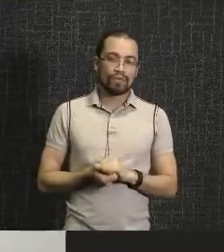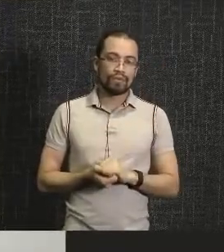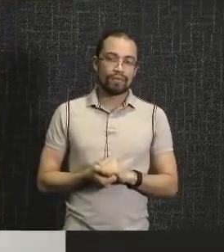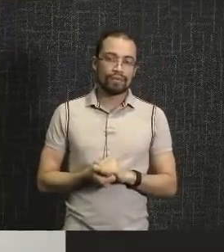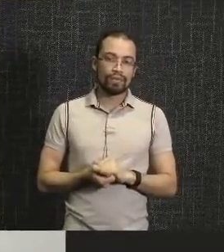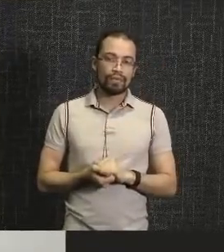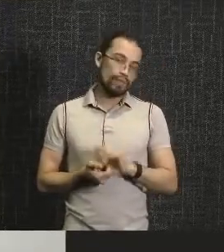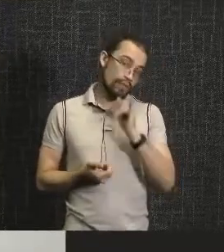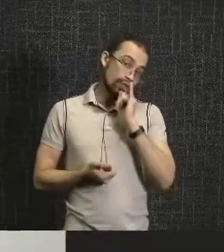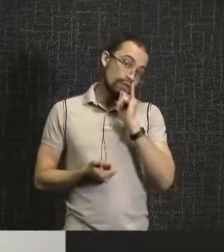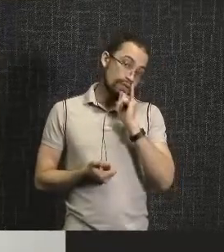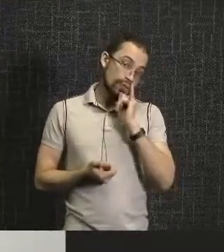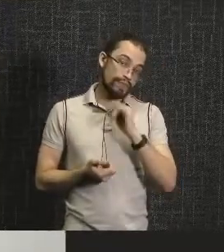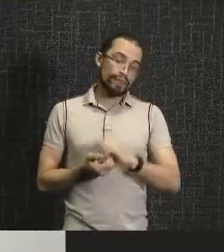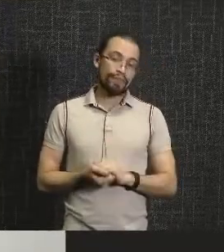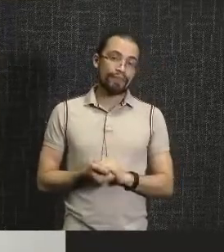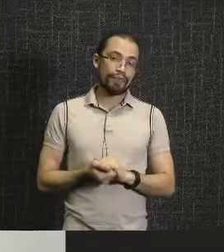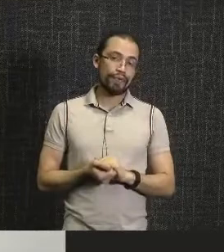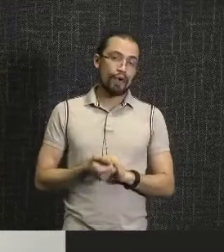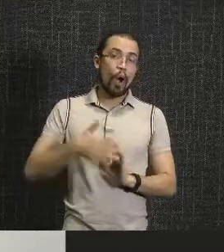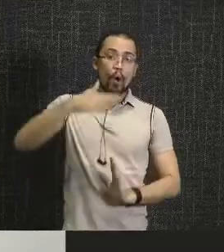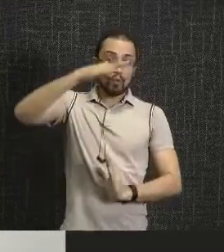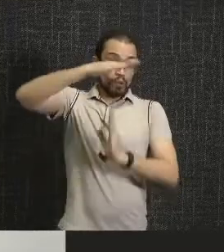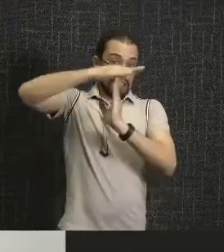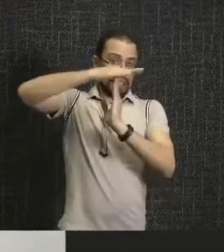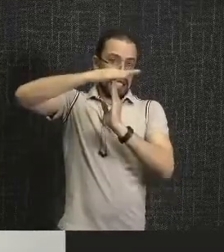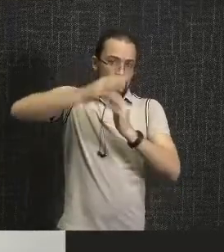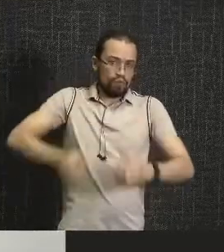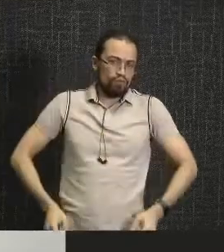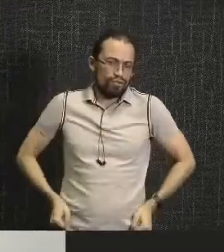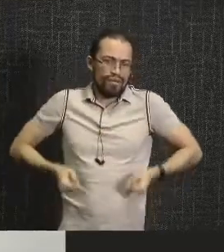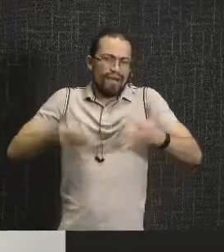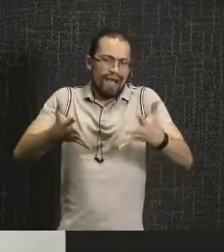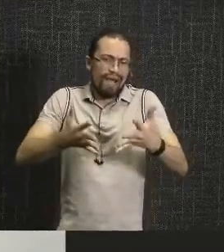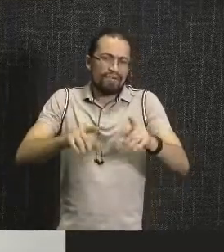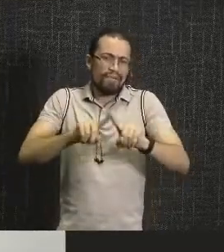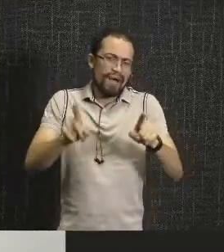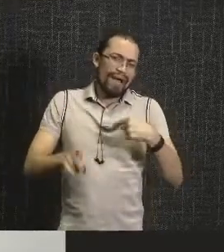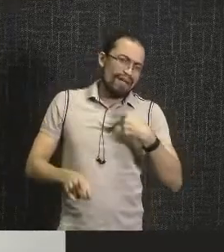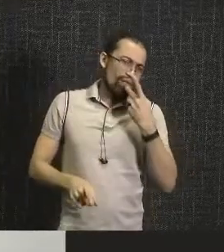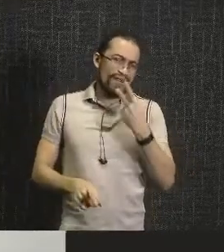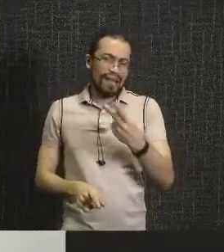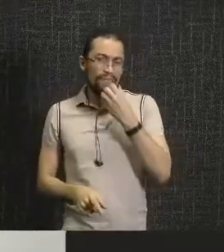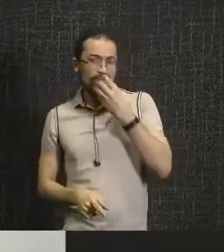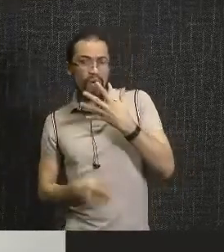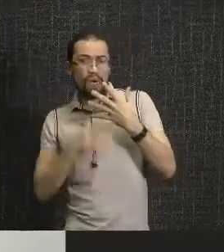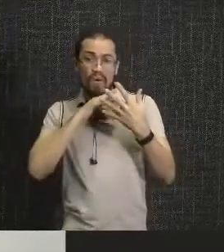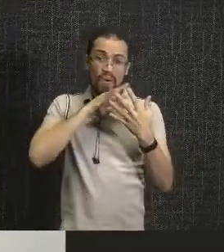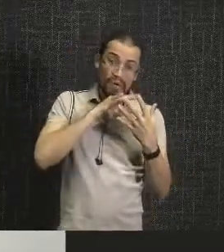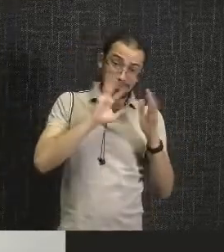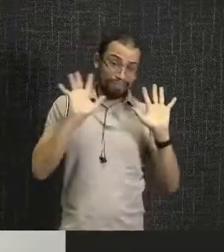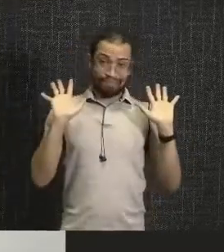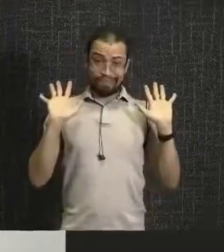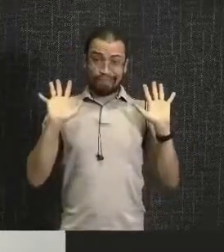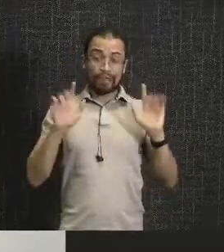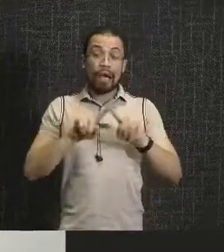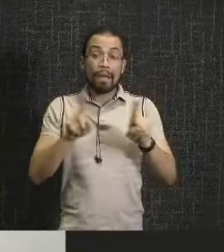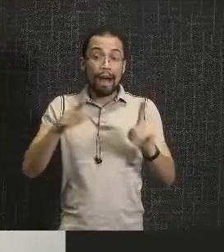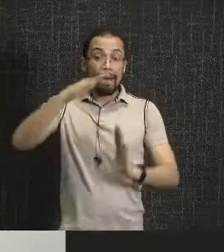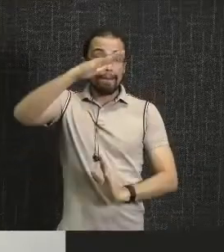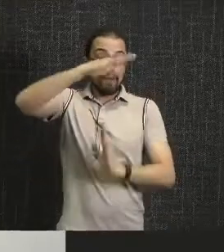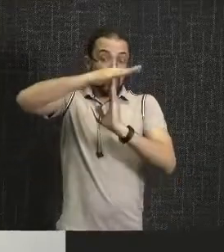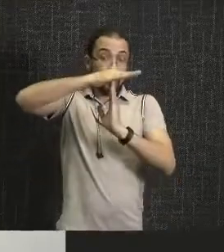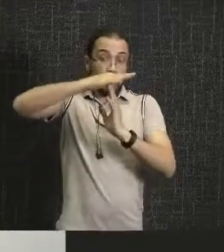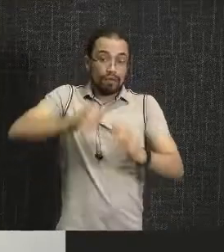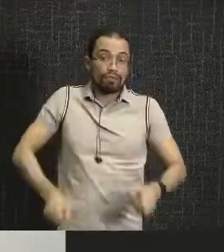O próprio teto de gasto, que é uma discussão que está, eu não vou entrar no mérito aqui se é bom, se não é, mas um fato é que o teto do gasto que